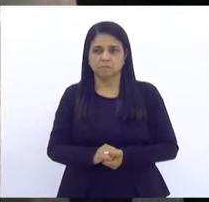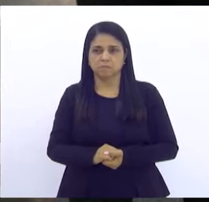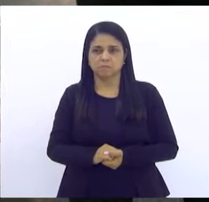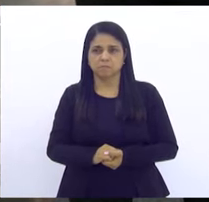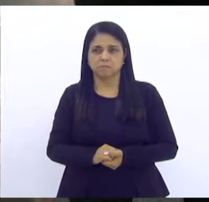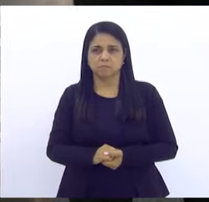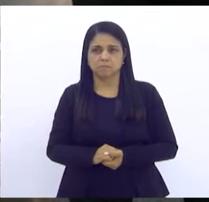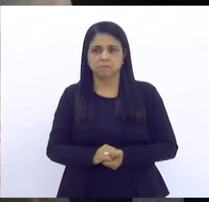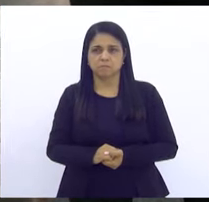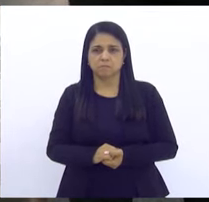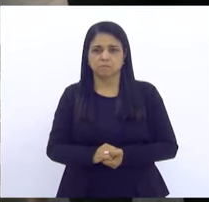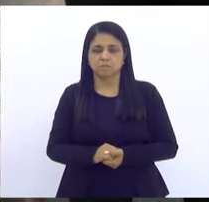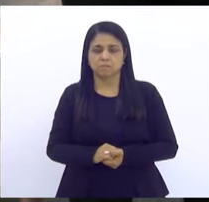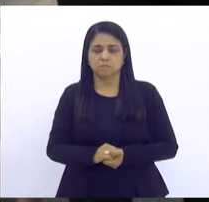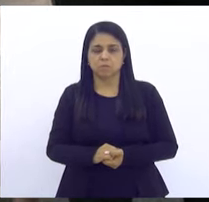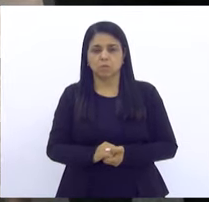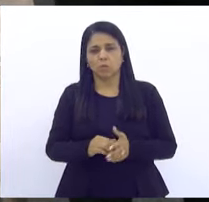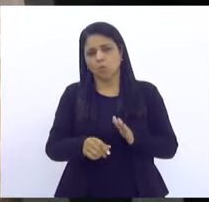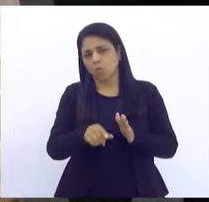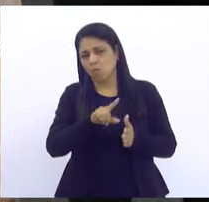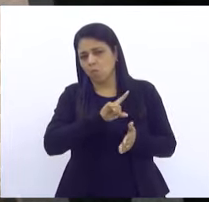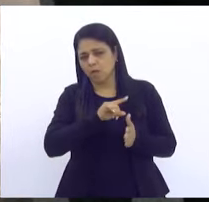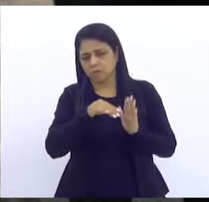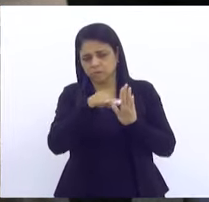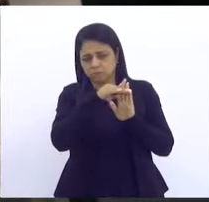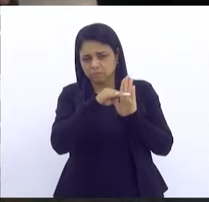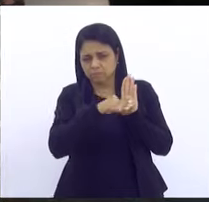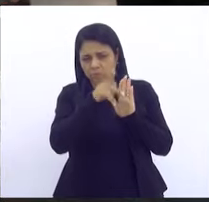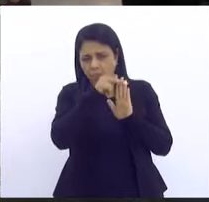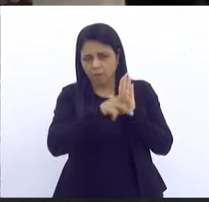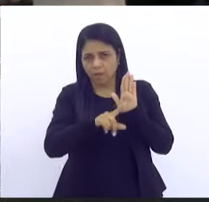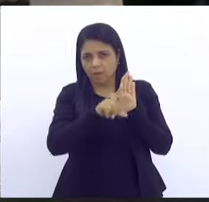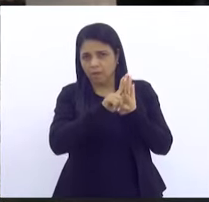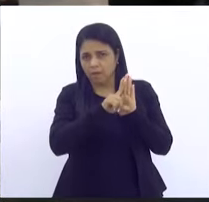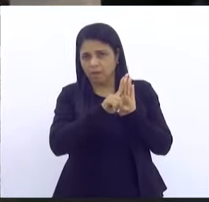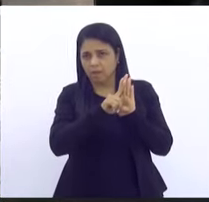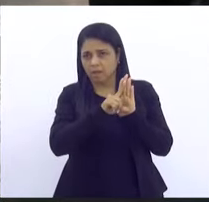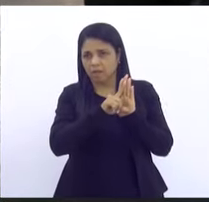Mas como é que é o outro anterior? Que foi o.